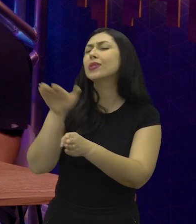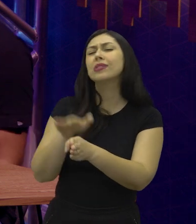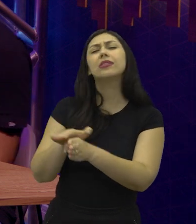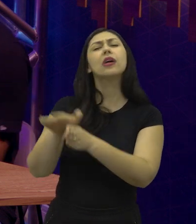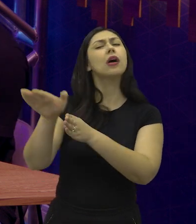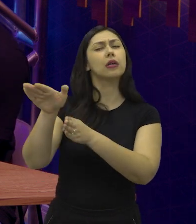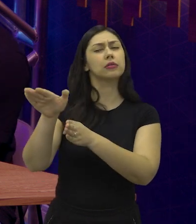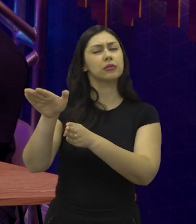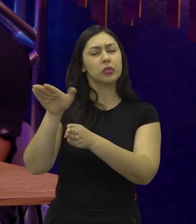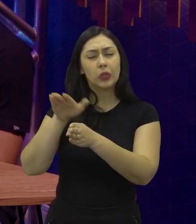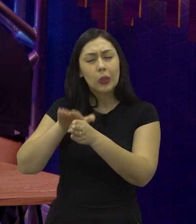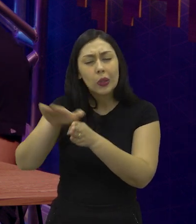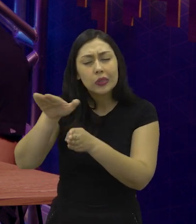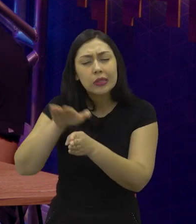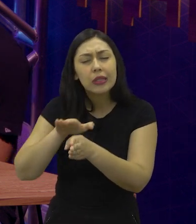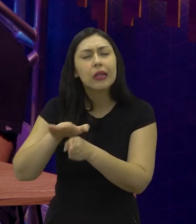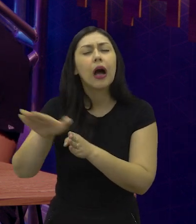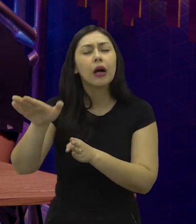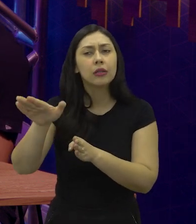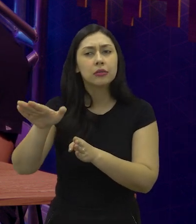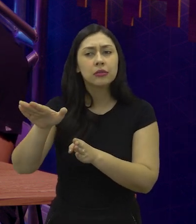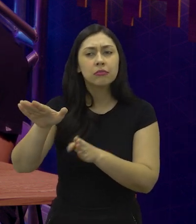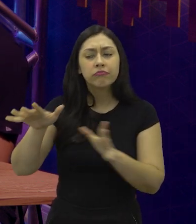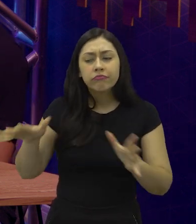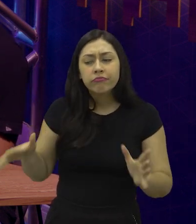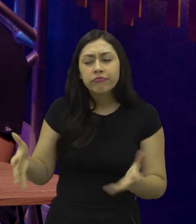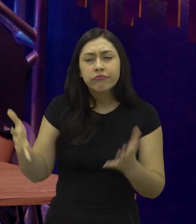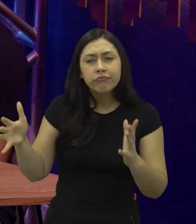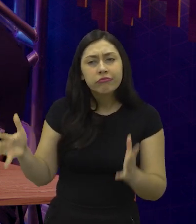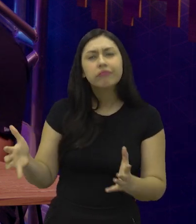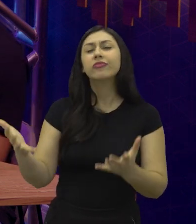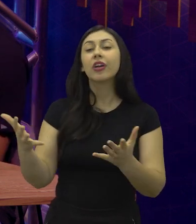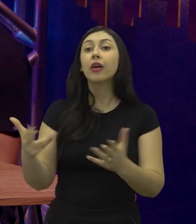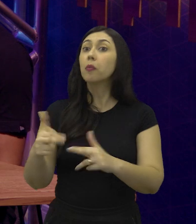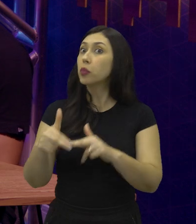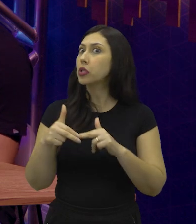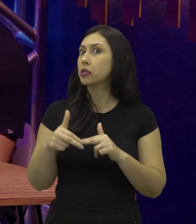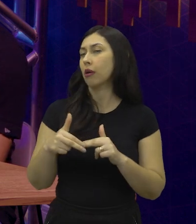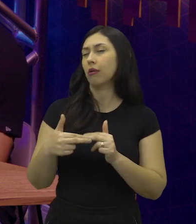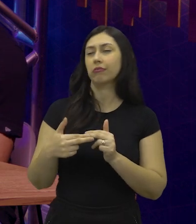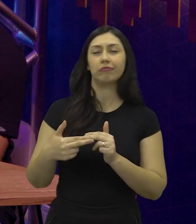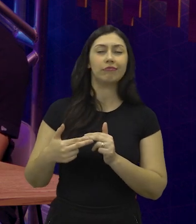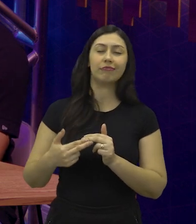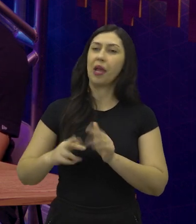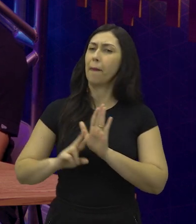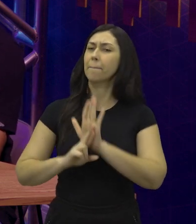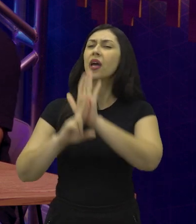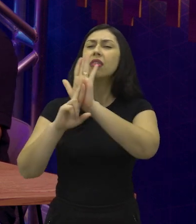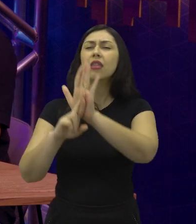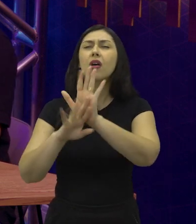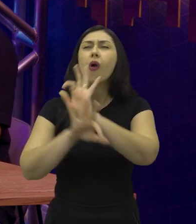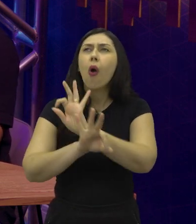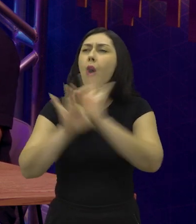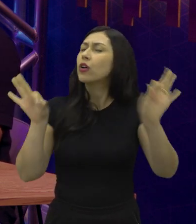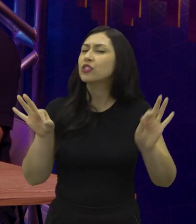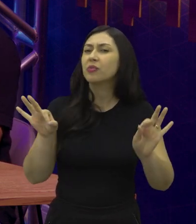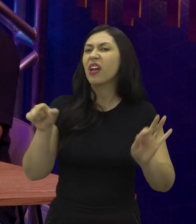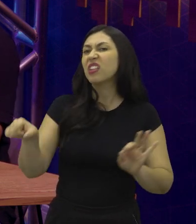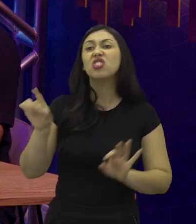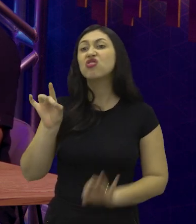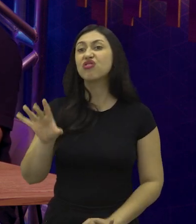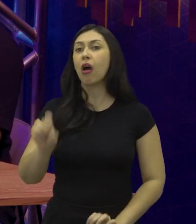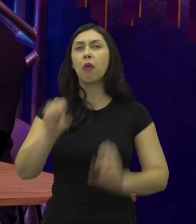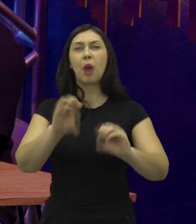de mentor, de guia, uhum, né? Então, ele é um ótimo exemplo, né, de um professor que não é o cara que